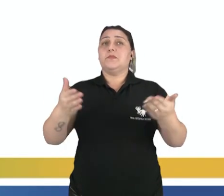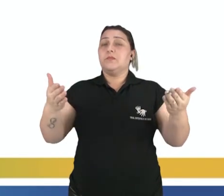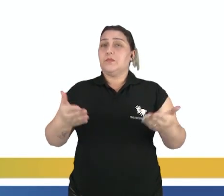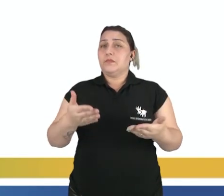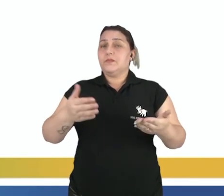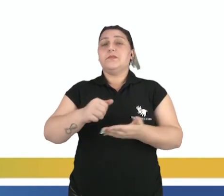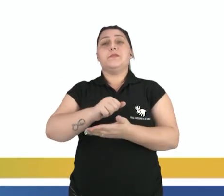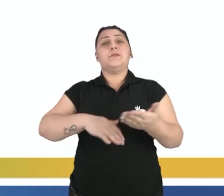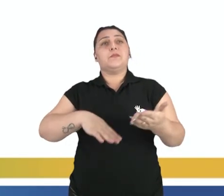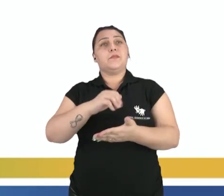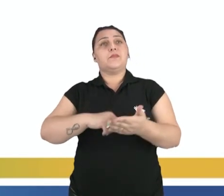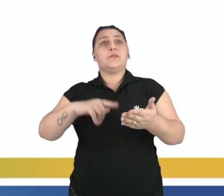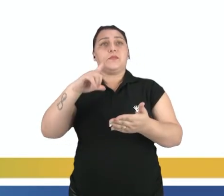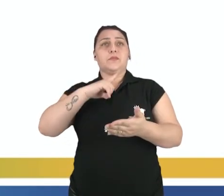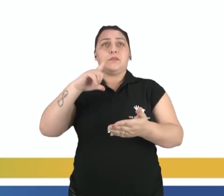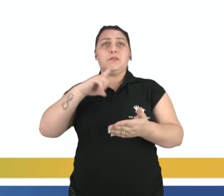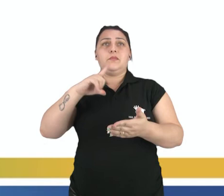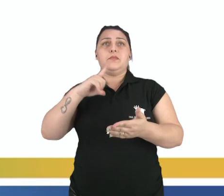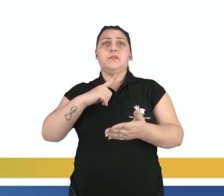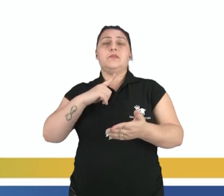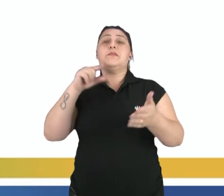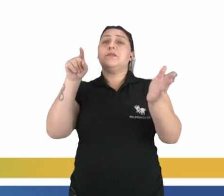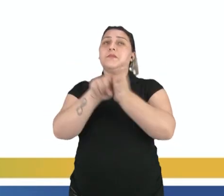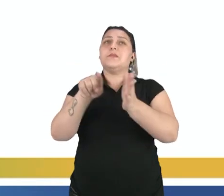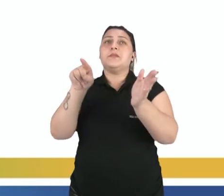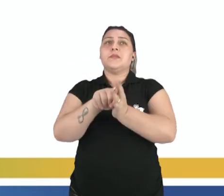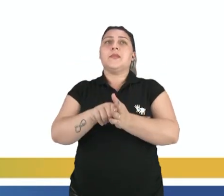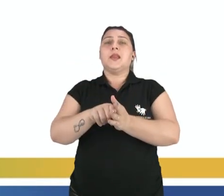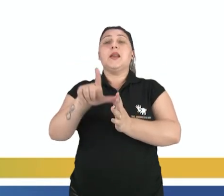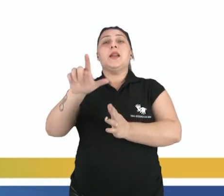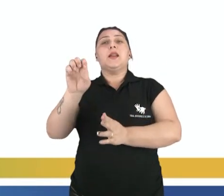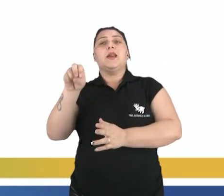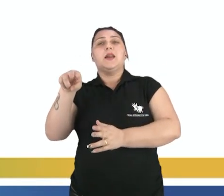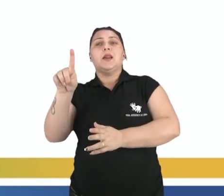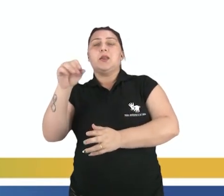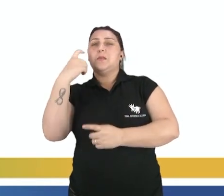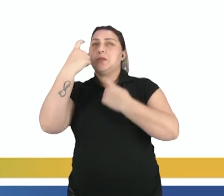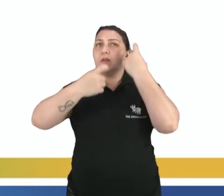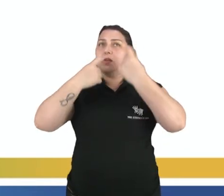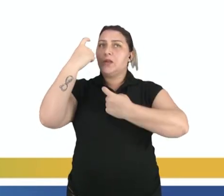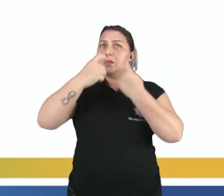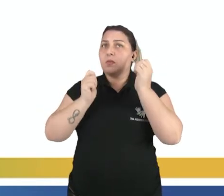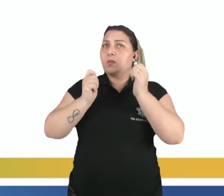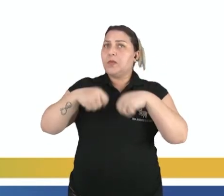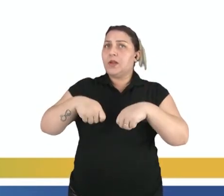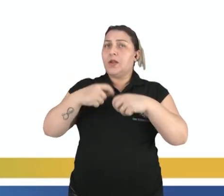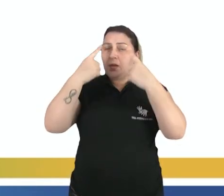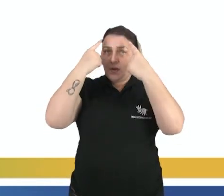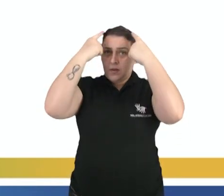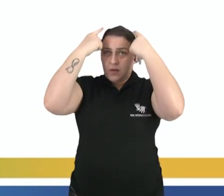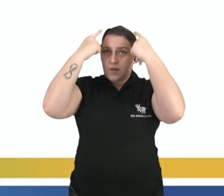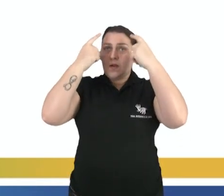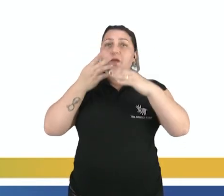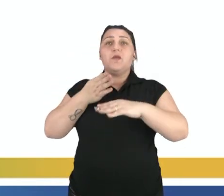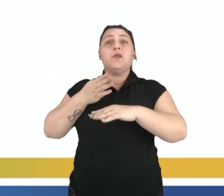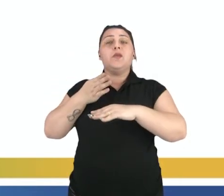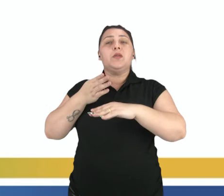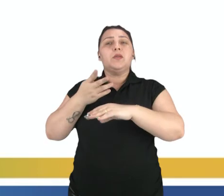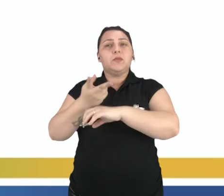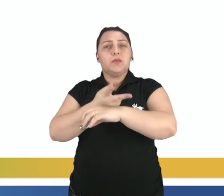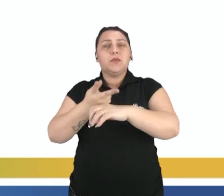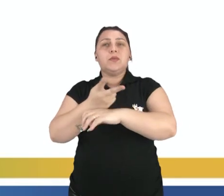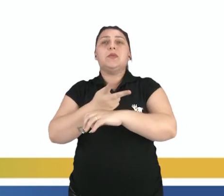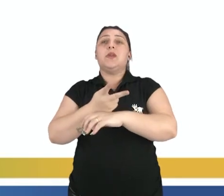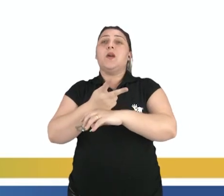Bom, nós exercitando, nós temos uma questão bem interessante. Leandro, preocupado com a possibilidade de vir a ser calvo, consultou um amigo que estava